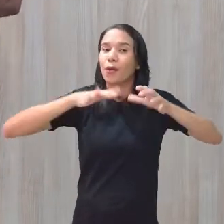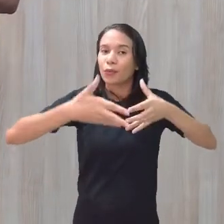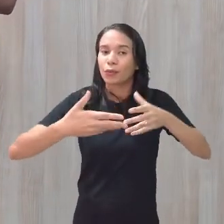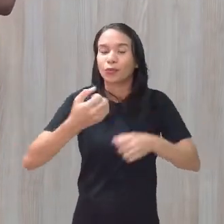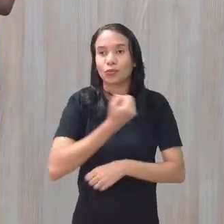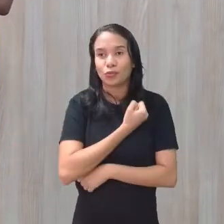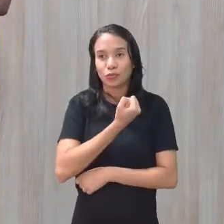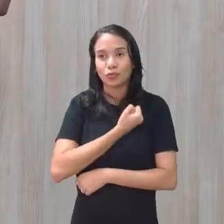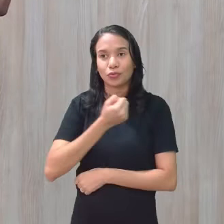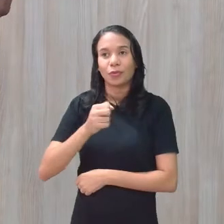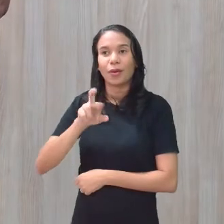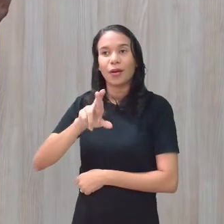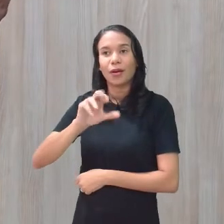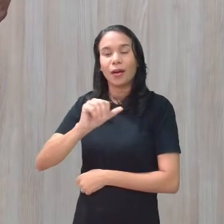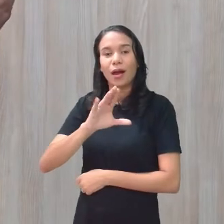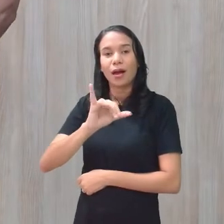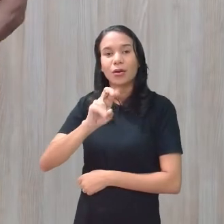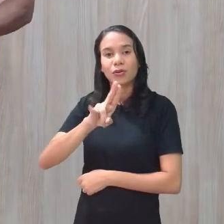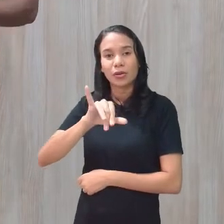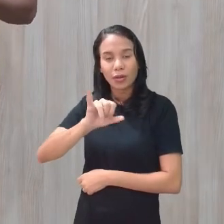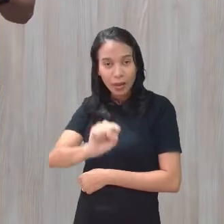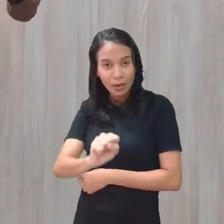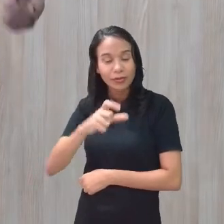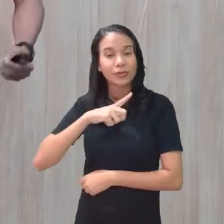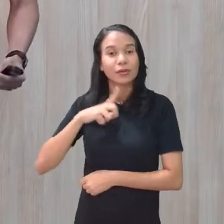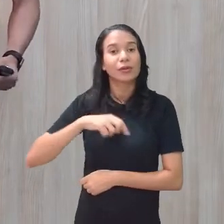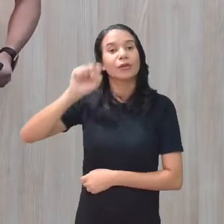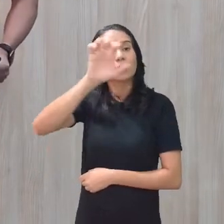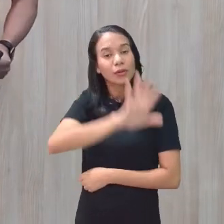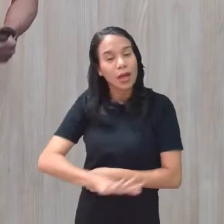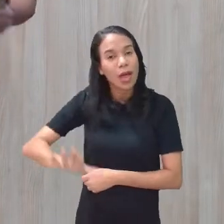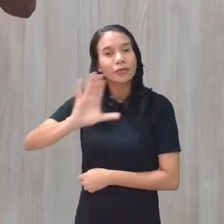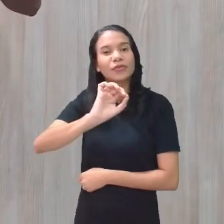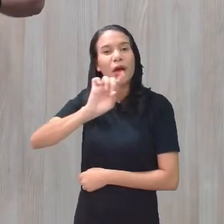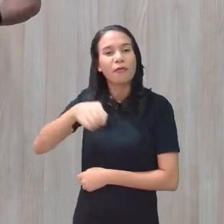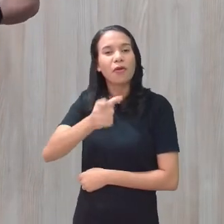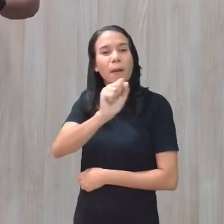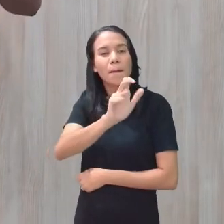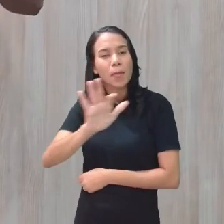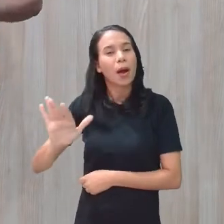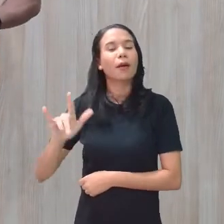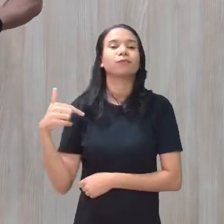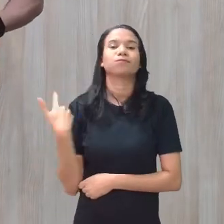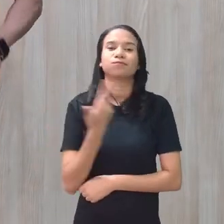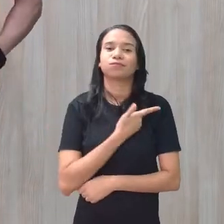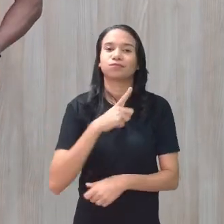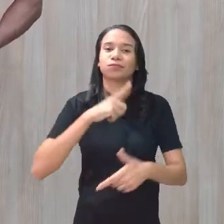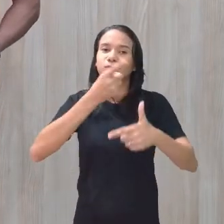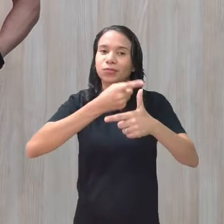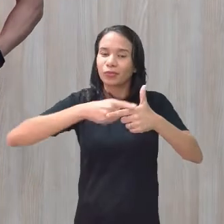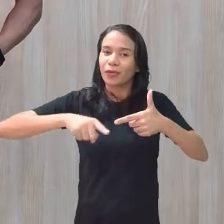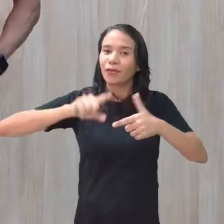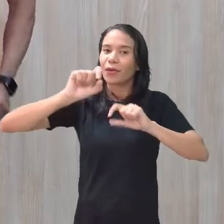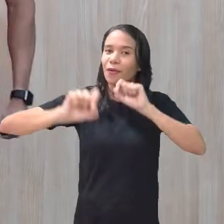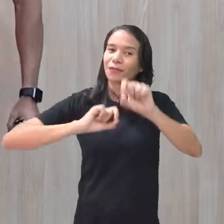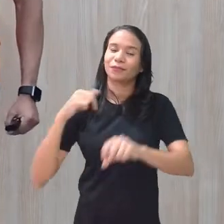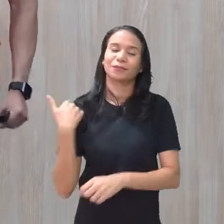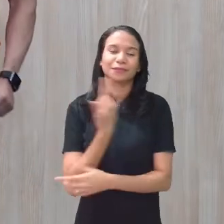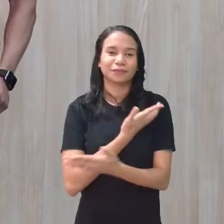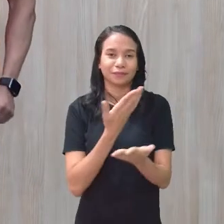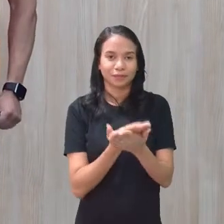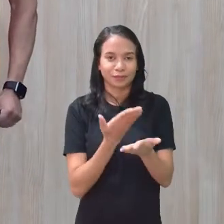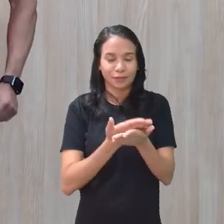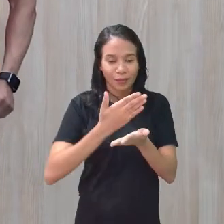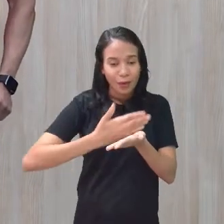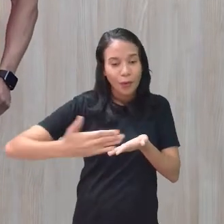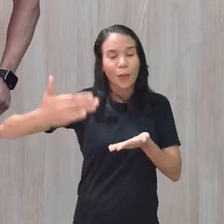números racionais, que envolve os números decimais, né, quando a gente efetua essas divisões, que é o que vamos trabalhar a partir